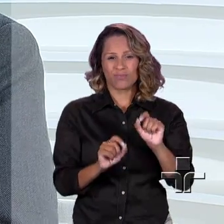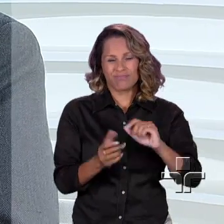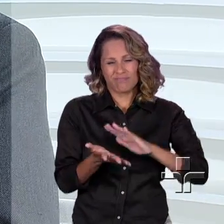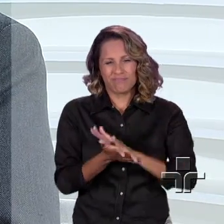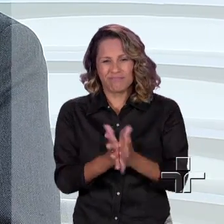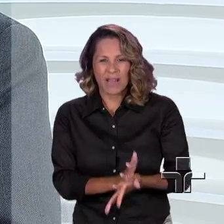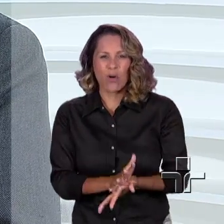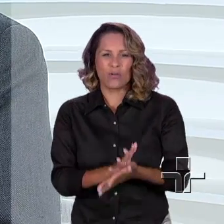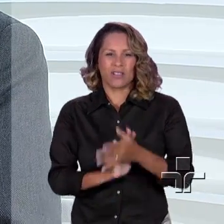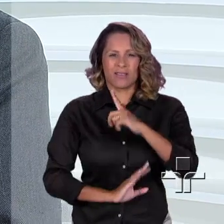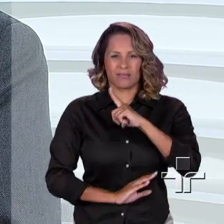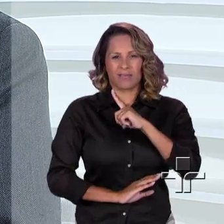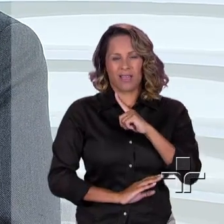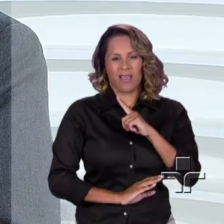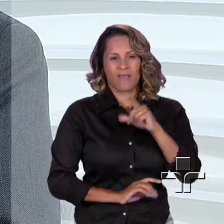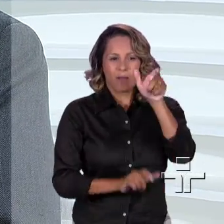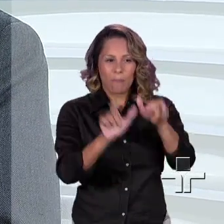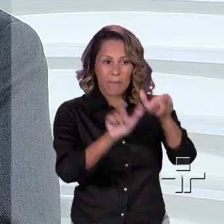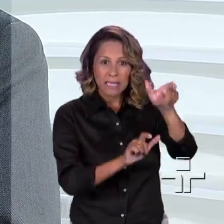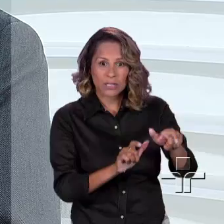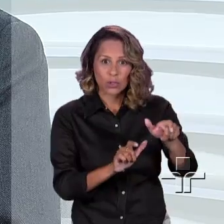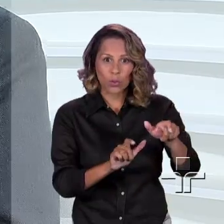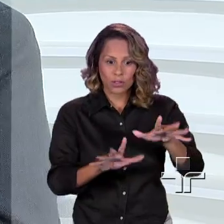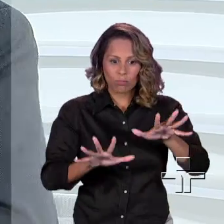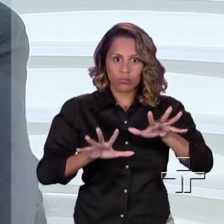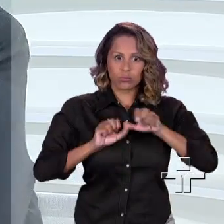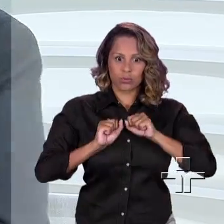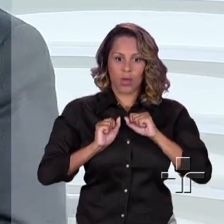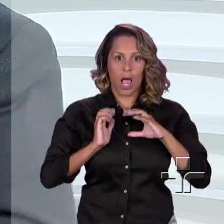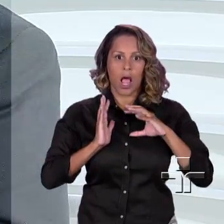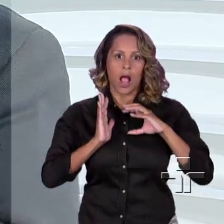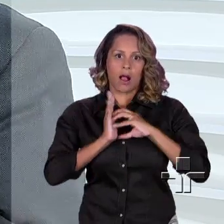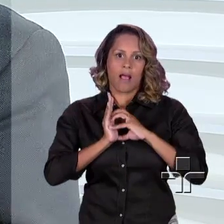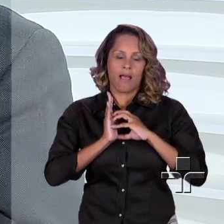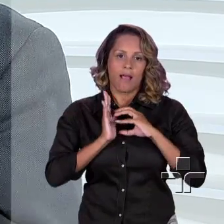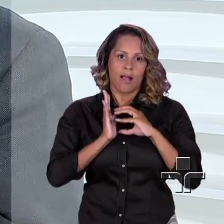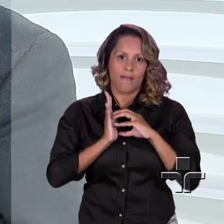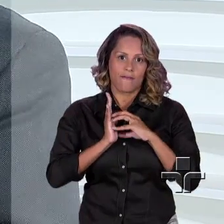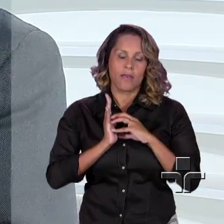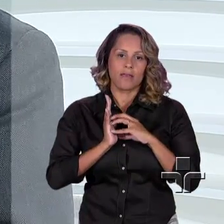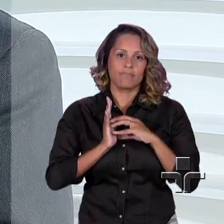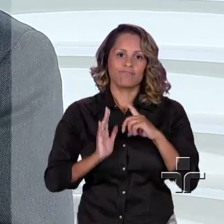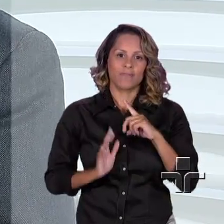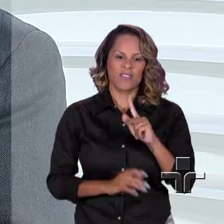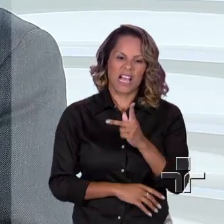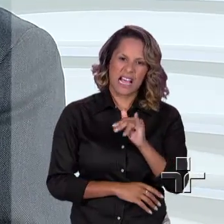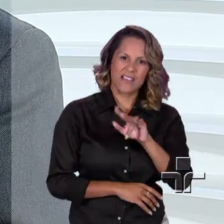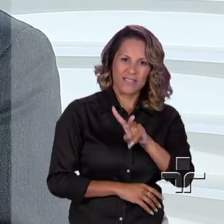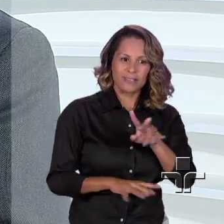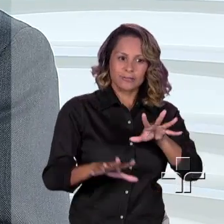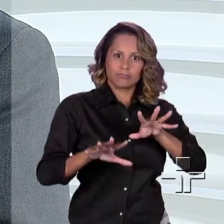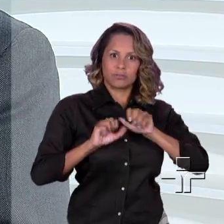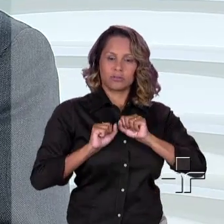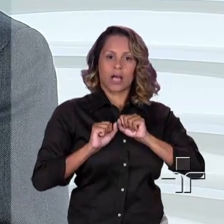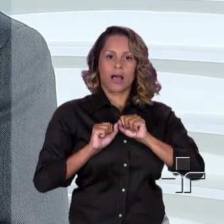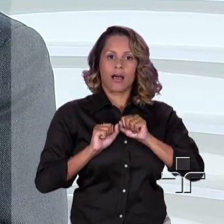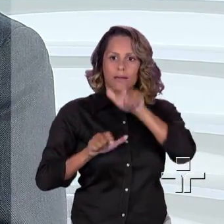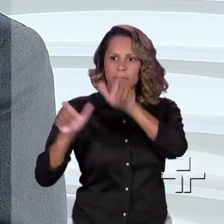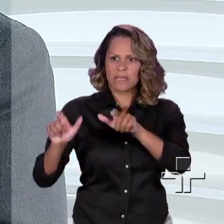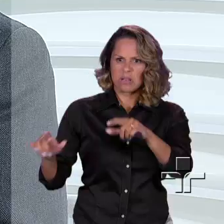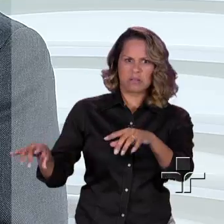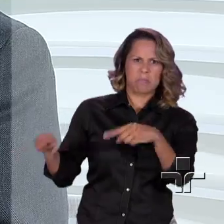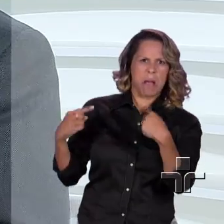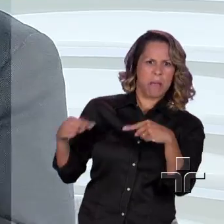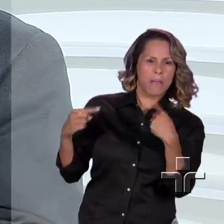começou a infectar pessoas aqui no Brasil. Ataques brutais contra as pessoas com o